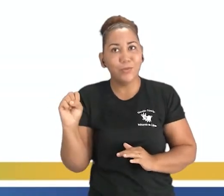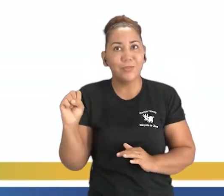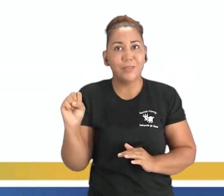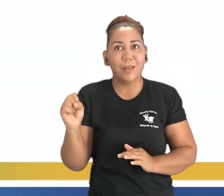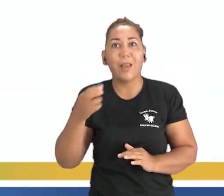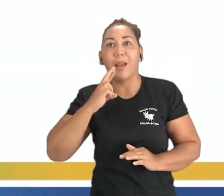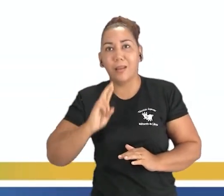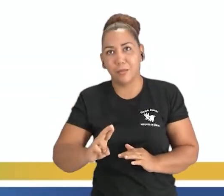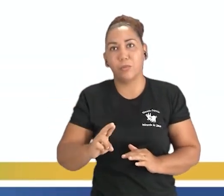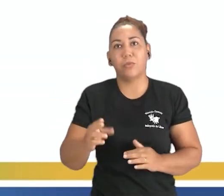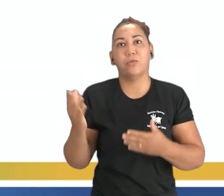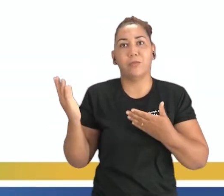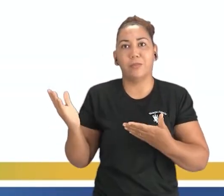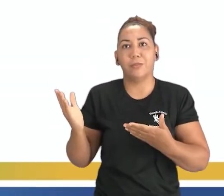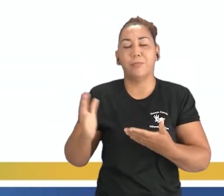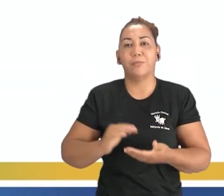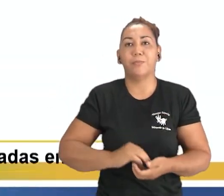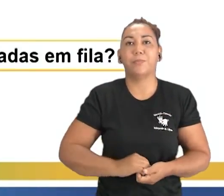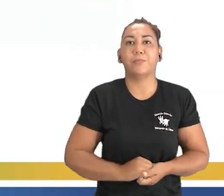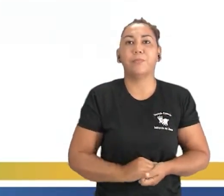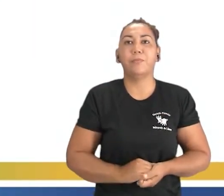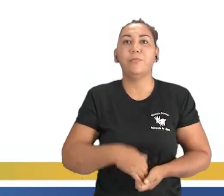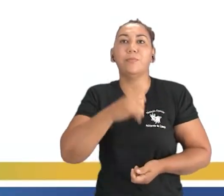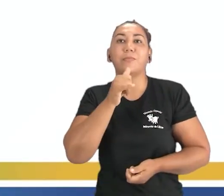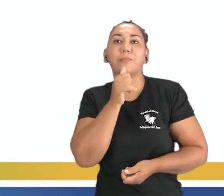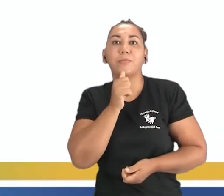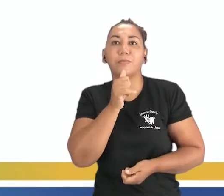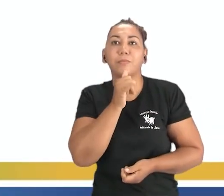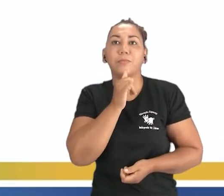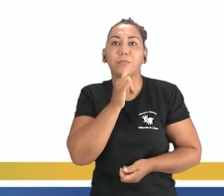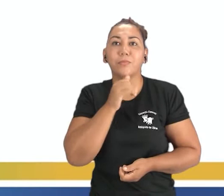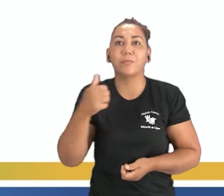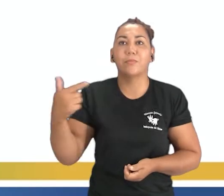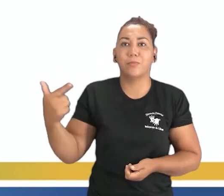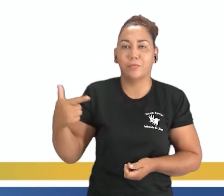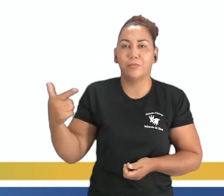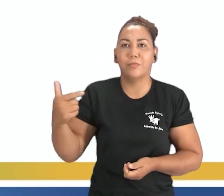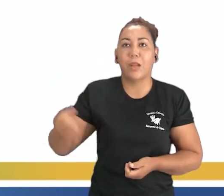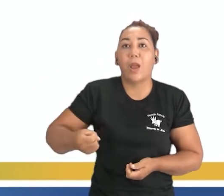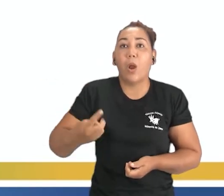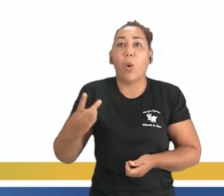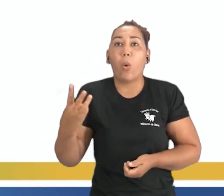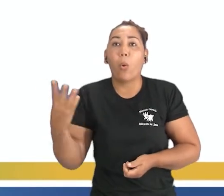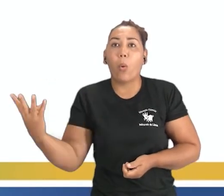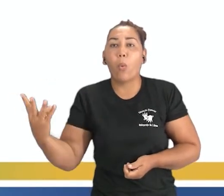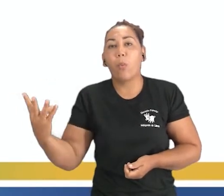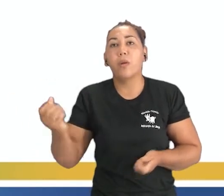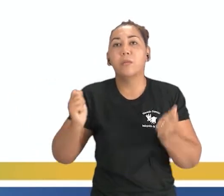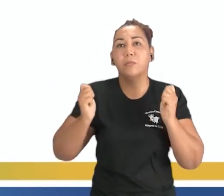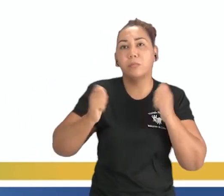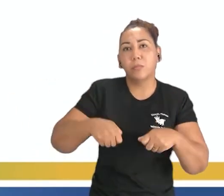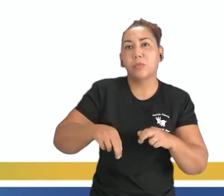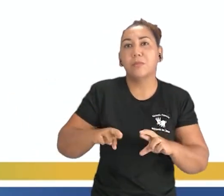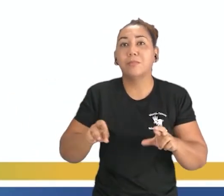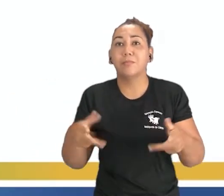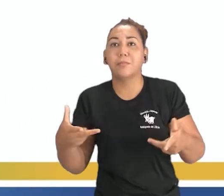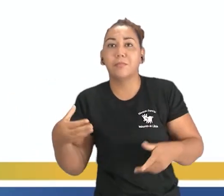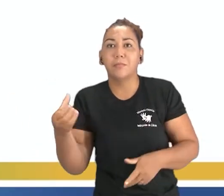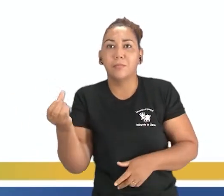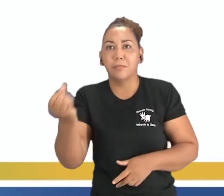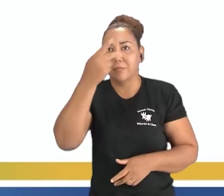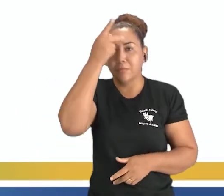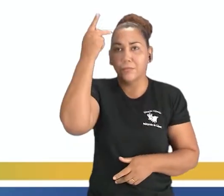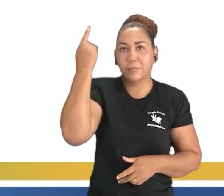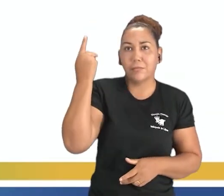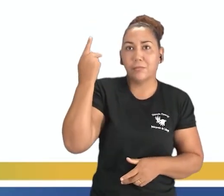nosso resultado. Vamos então para o exemplo número 2. De quantos modos diferentes 6 pessoas podem